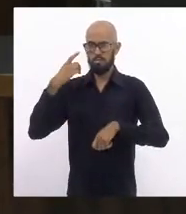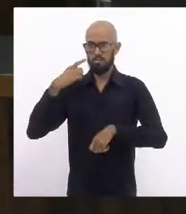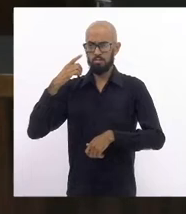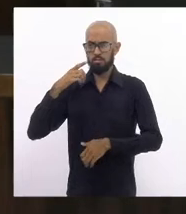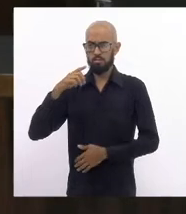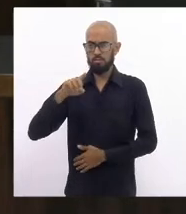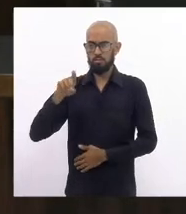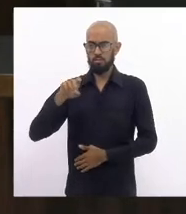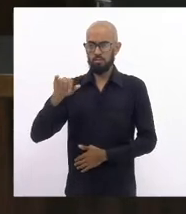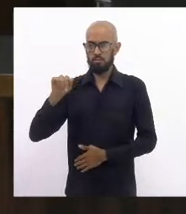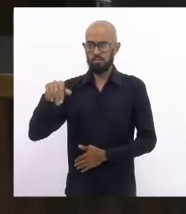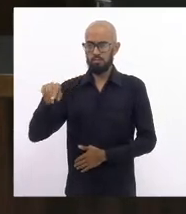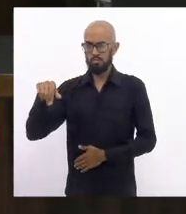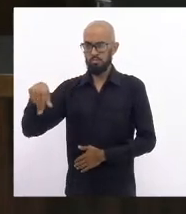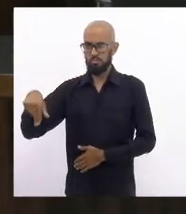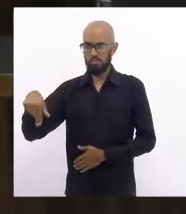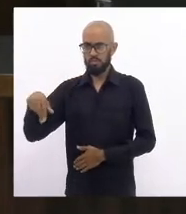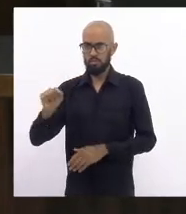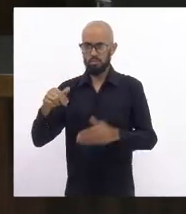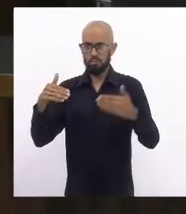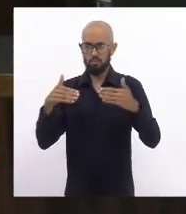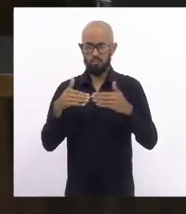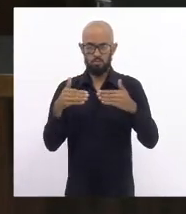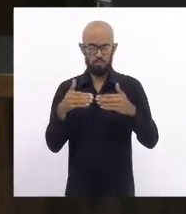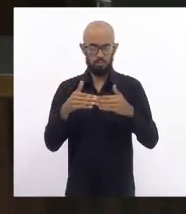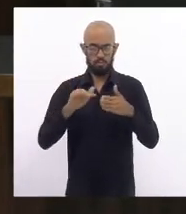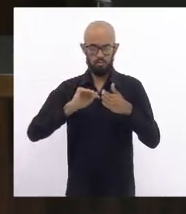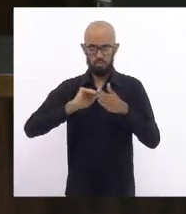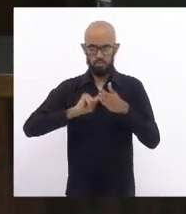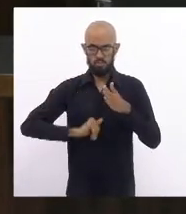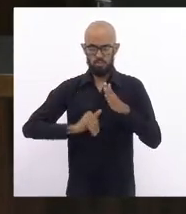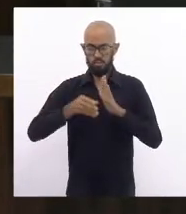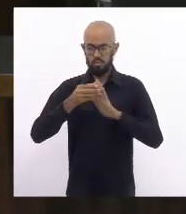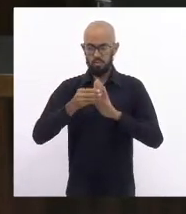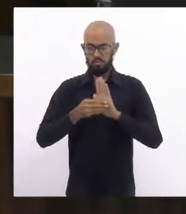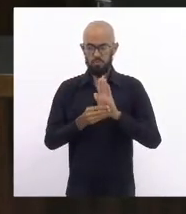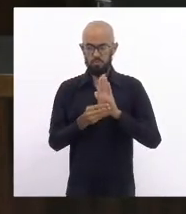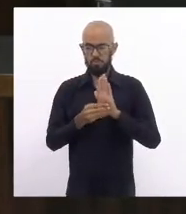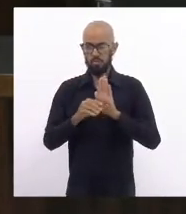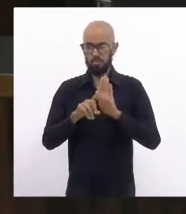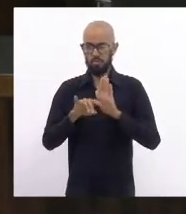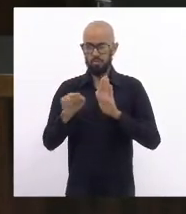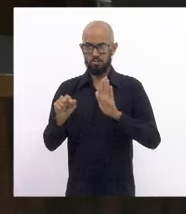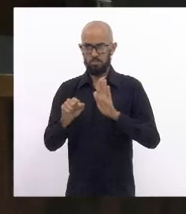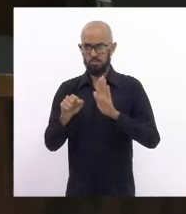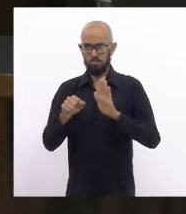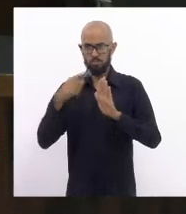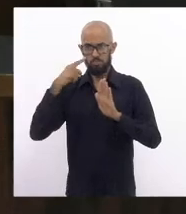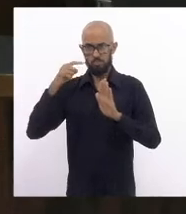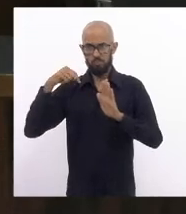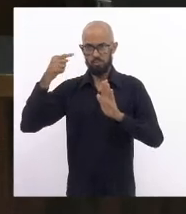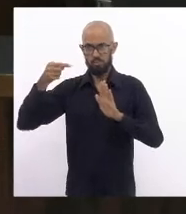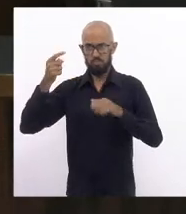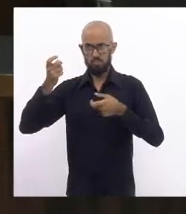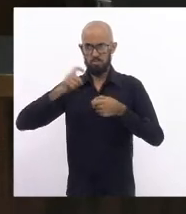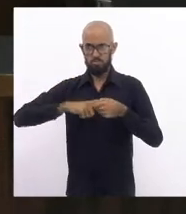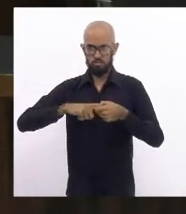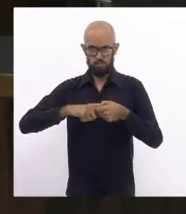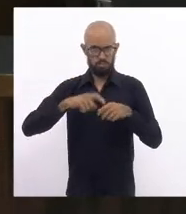concordar com a retirada de pauta e o projeto seria recolocado semana que vem.